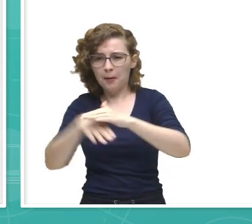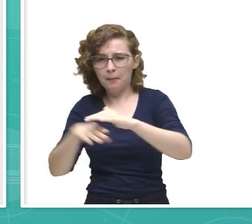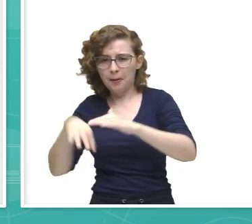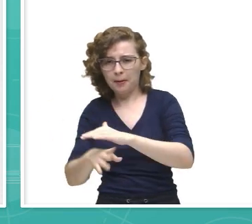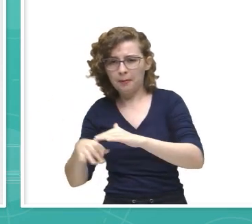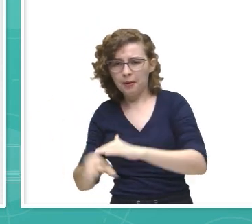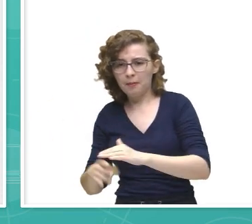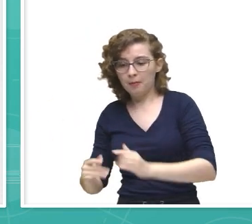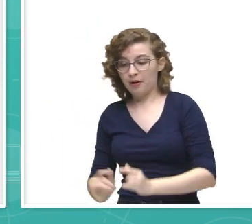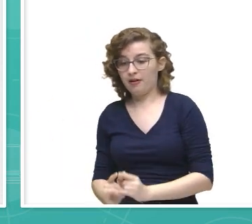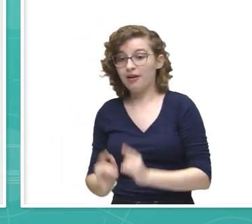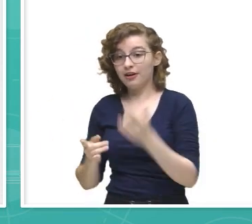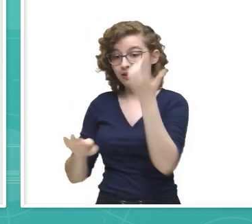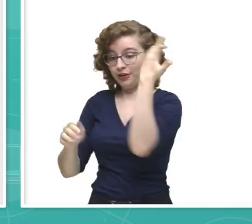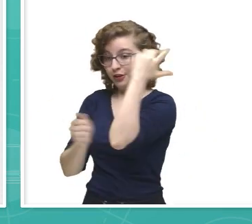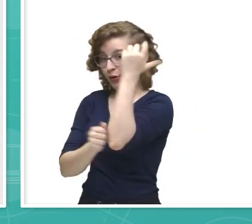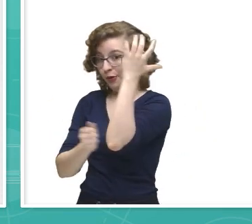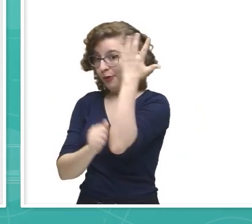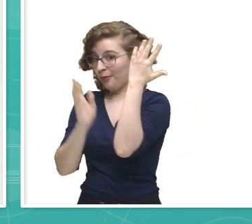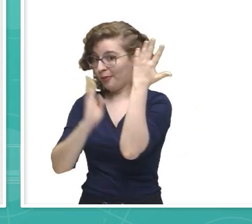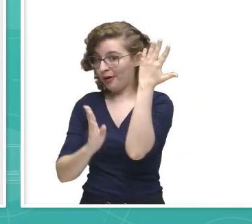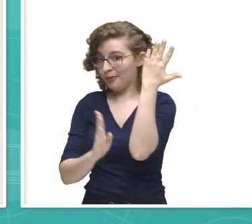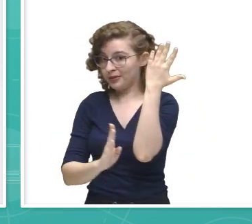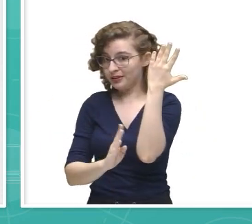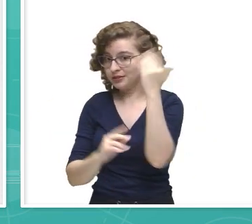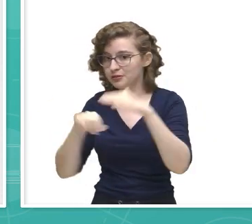Brasil. Geralmente era fortificado.